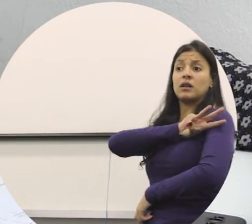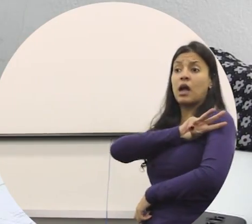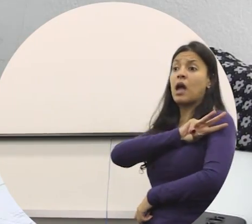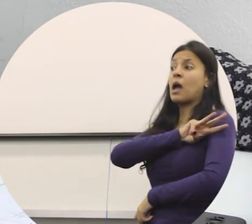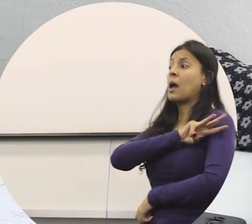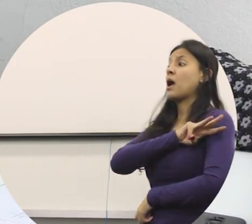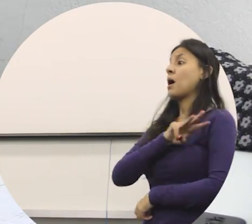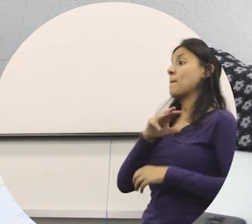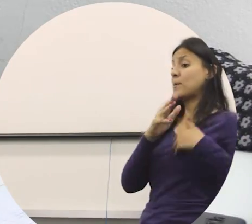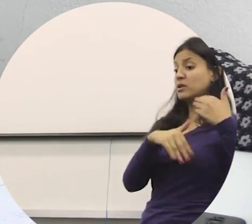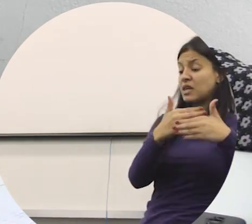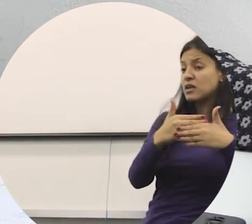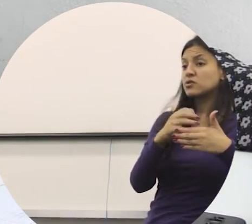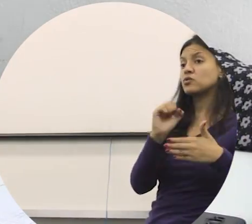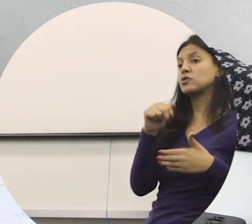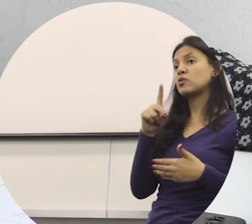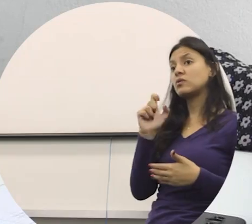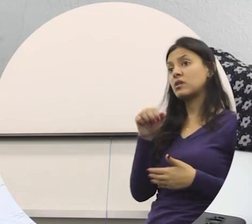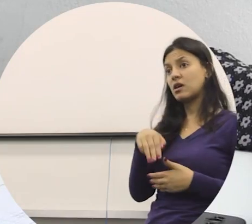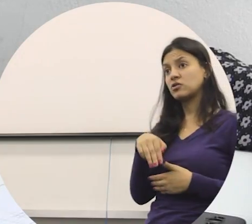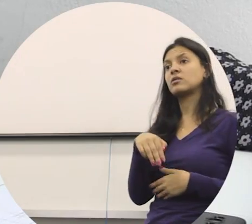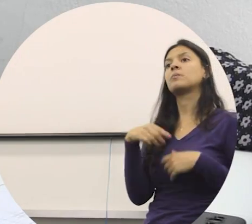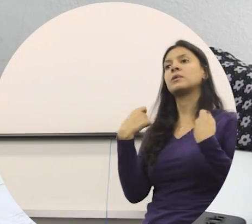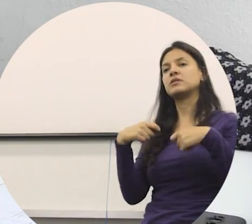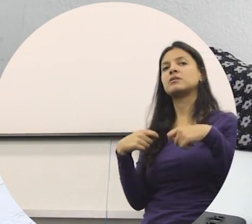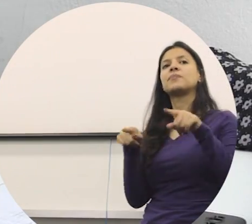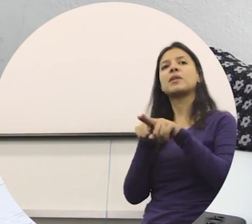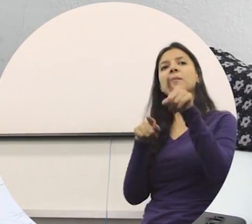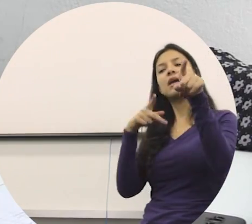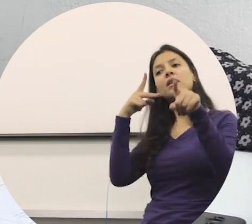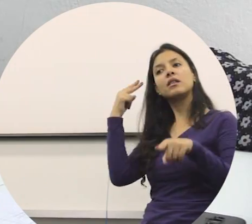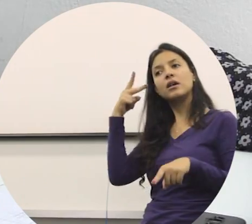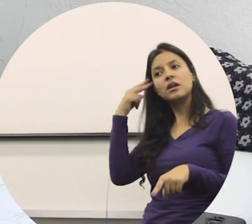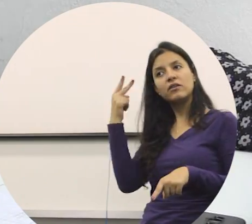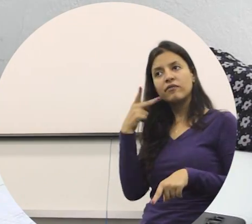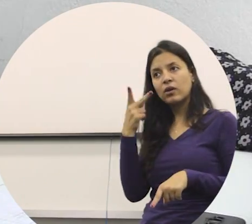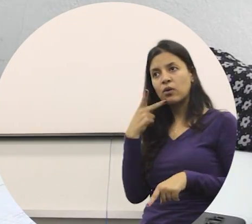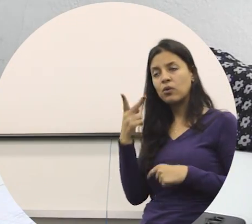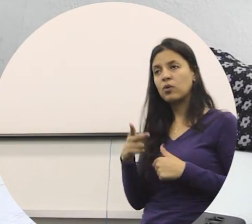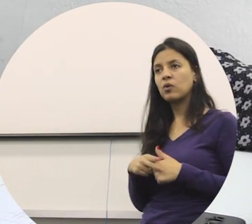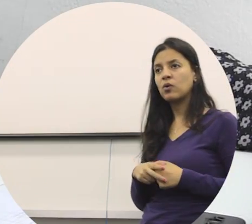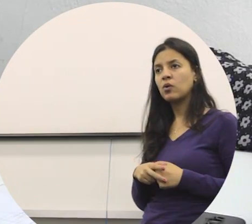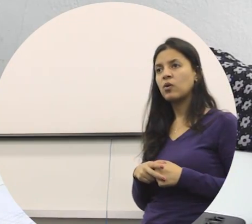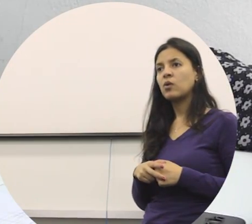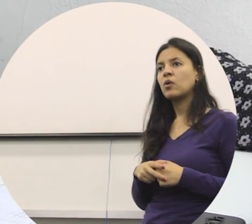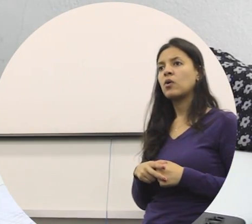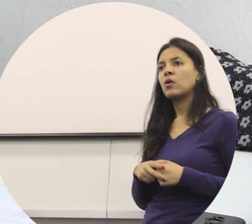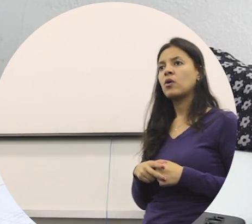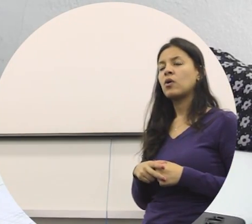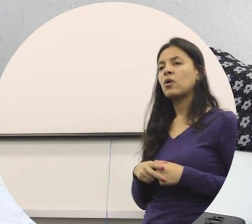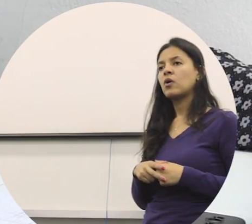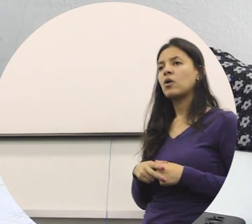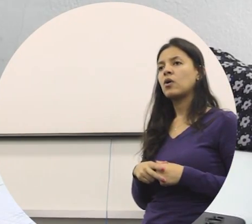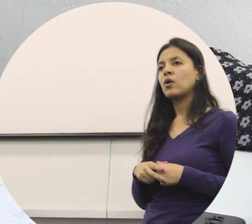e sondagem. E uma questão que a Daniela colocou, que eu vejo da depressão, às vezes a